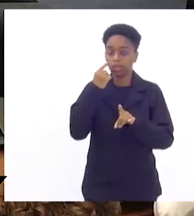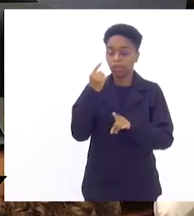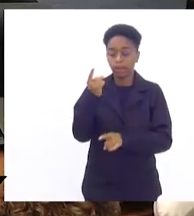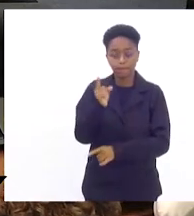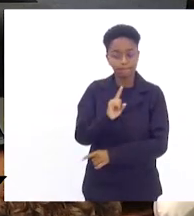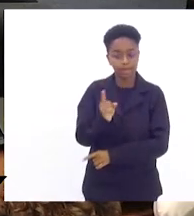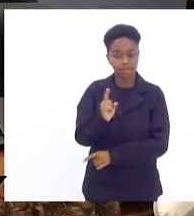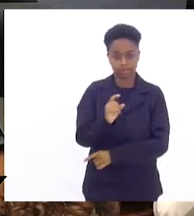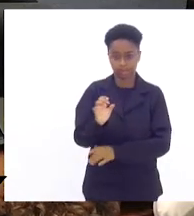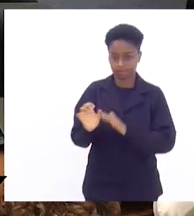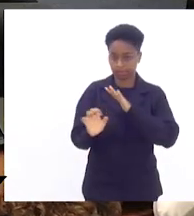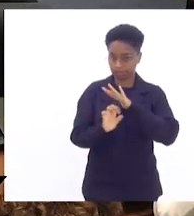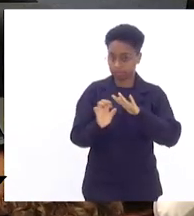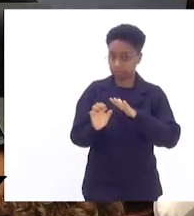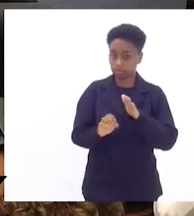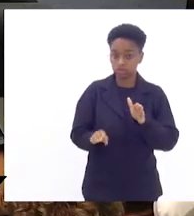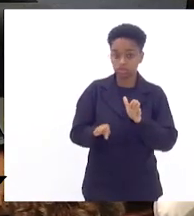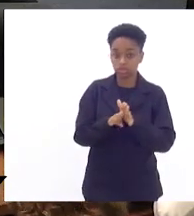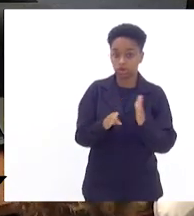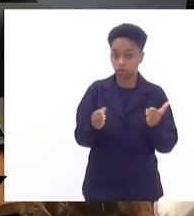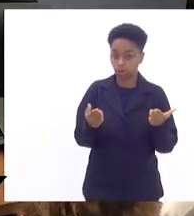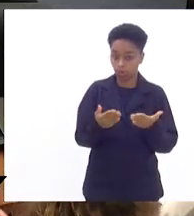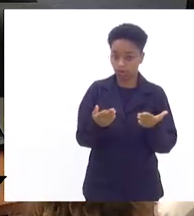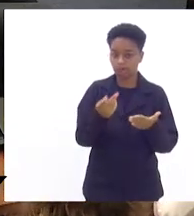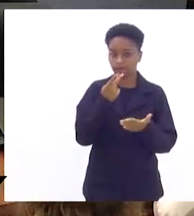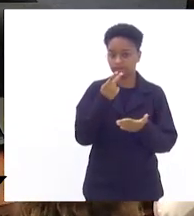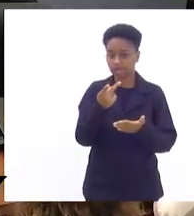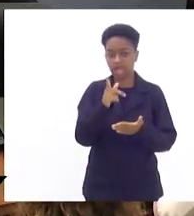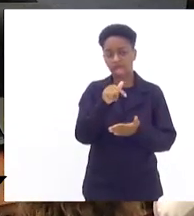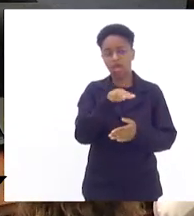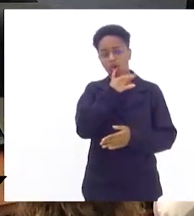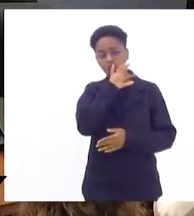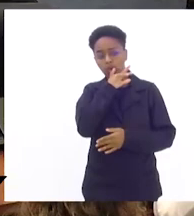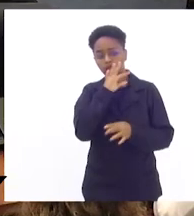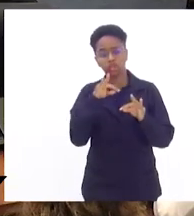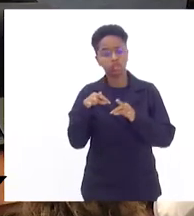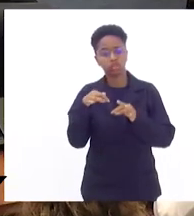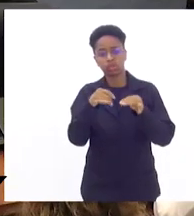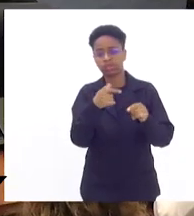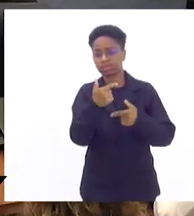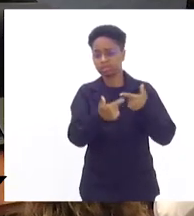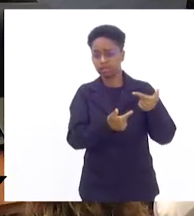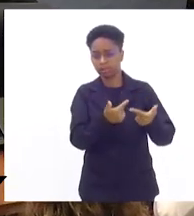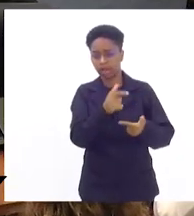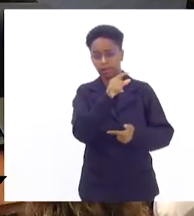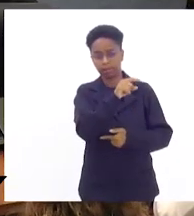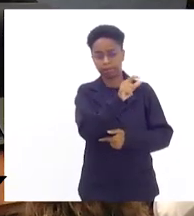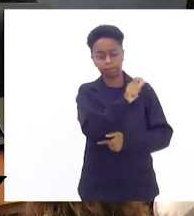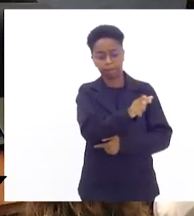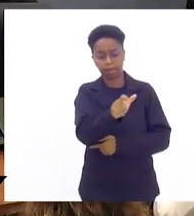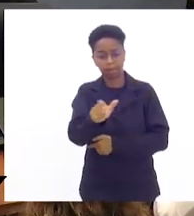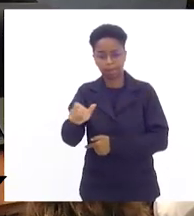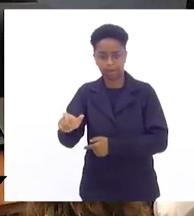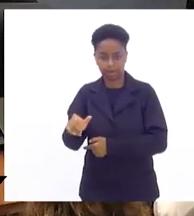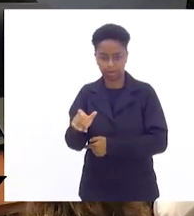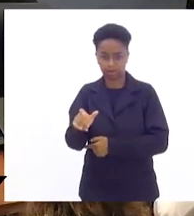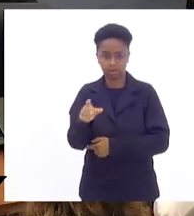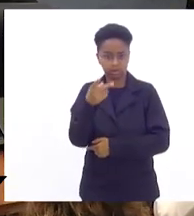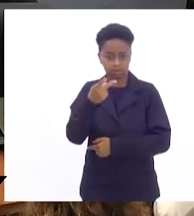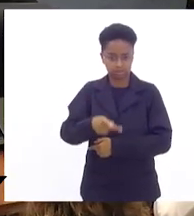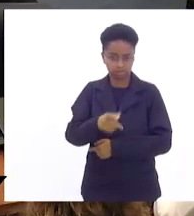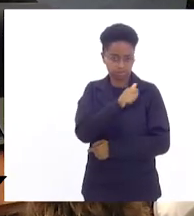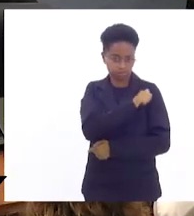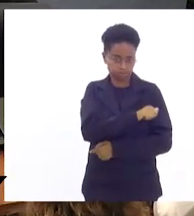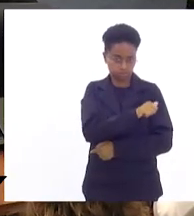que chegaram e demonizar também todo o serviço que também vem colocando no Estado do Rio de